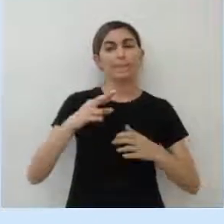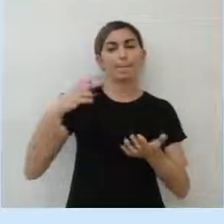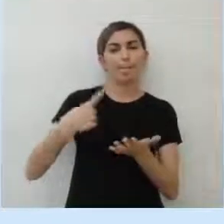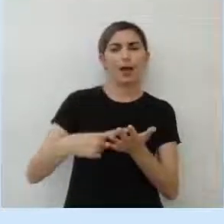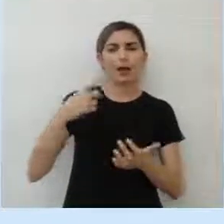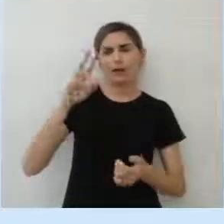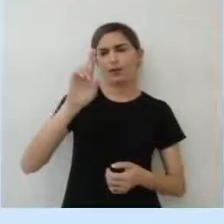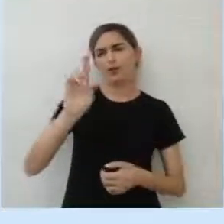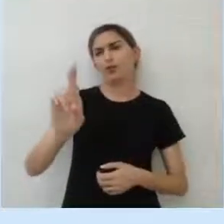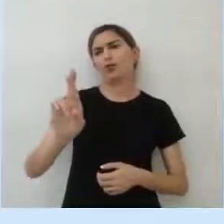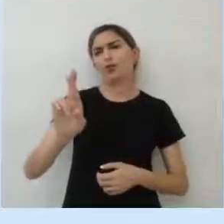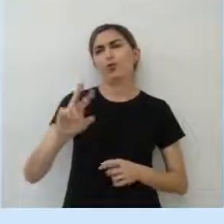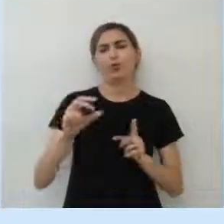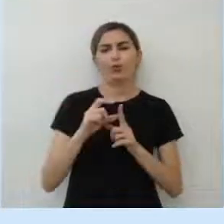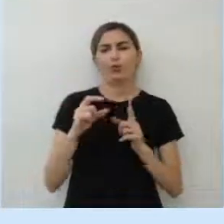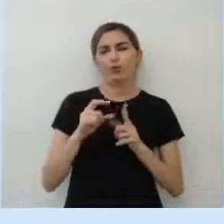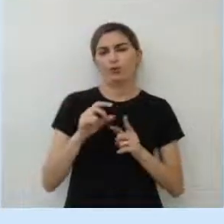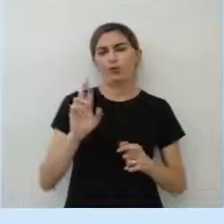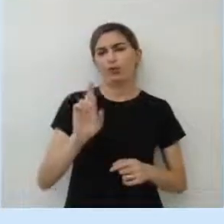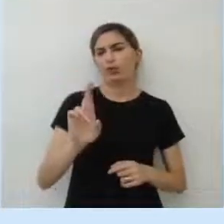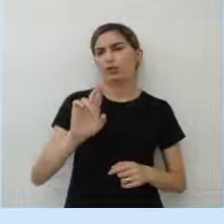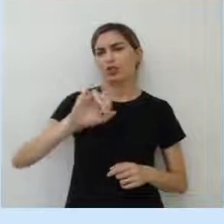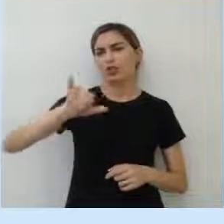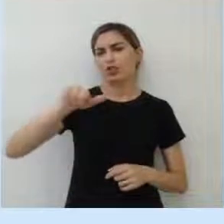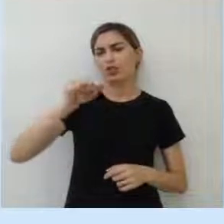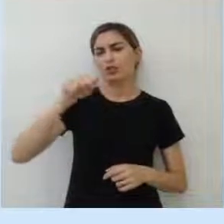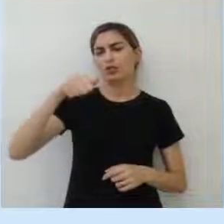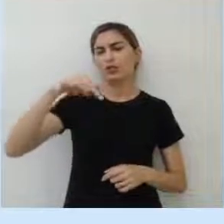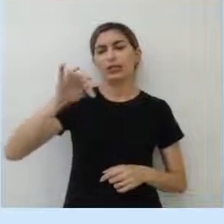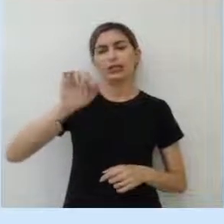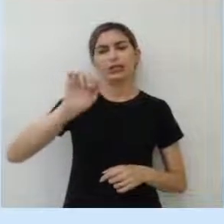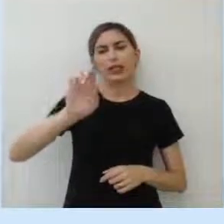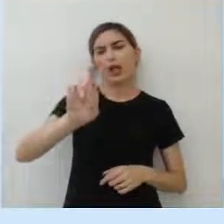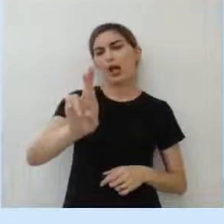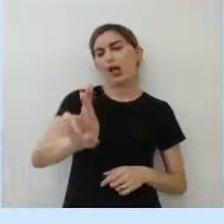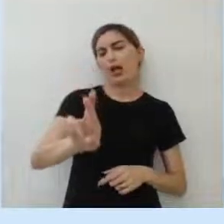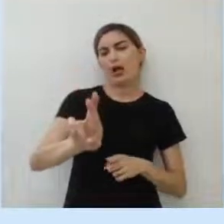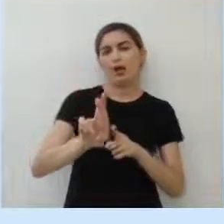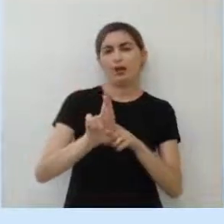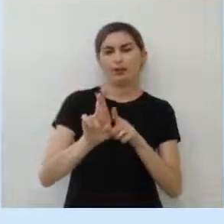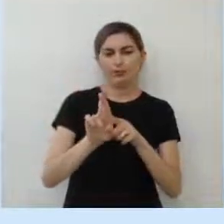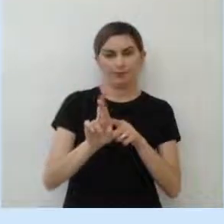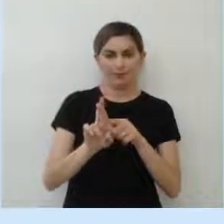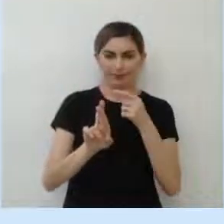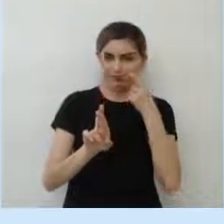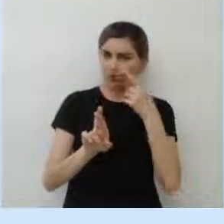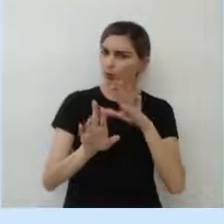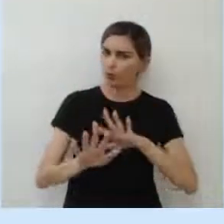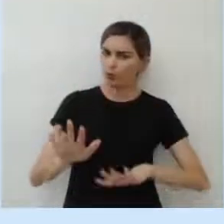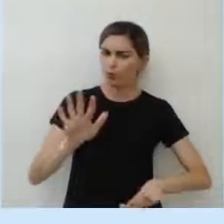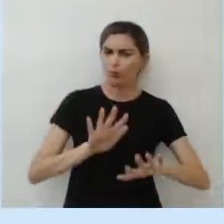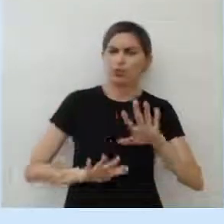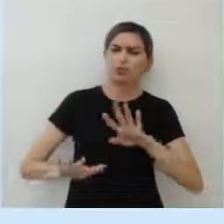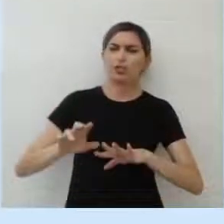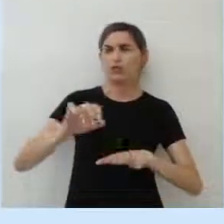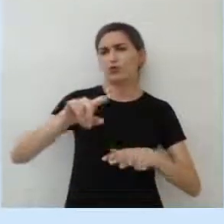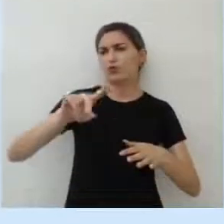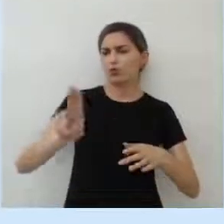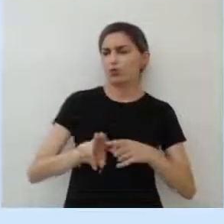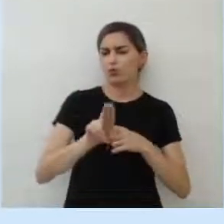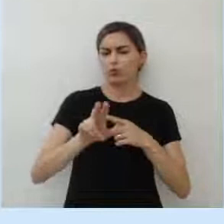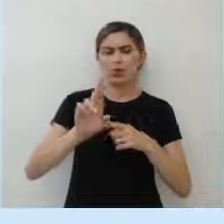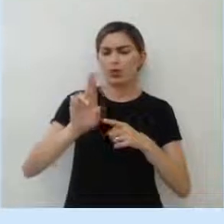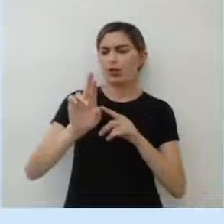marca a última sílaba do verbo, jantar. Jantar, tá vendo? Então, cuidado, porque se você não usar